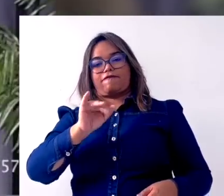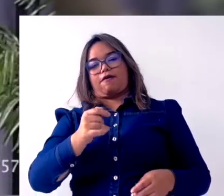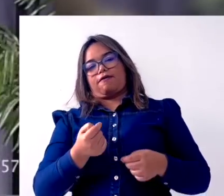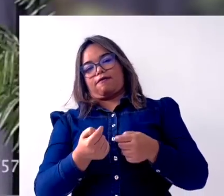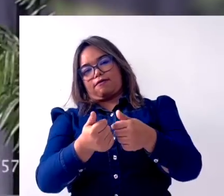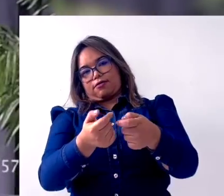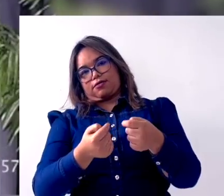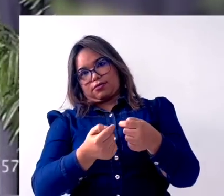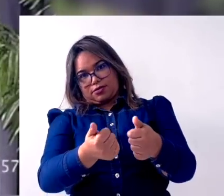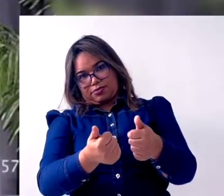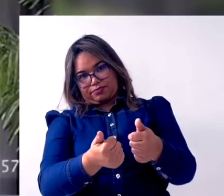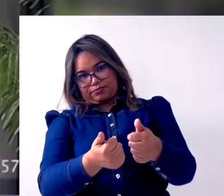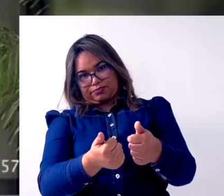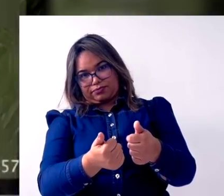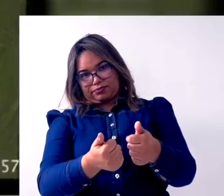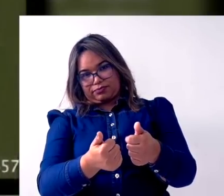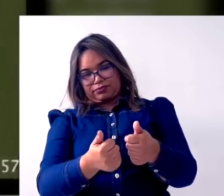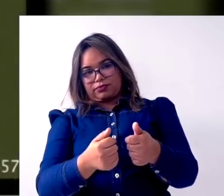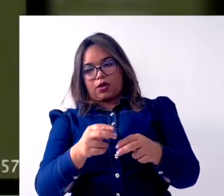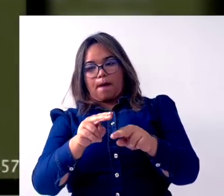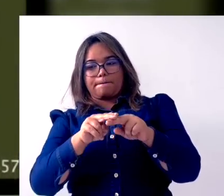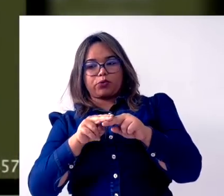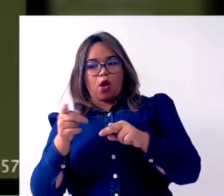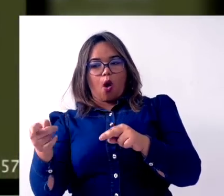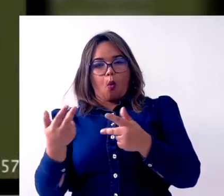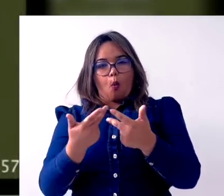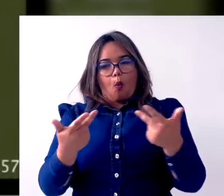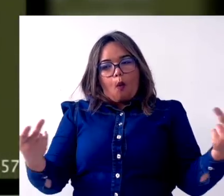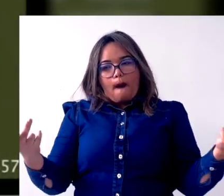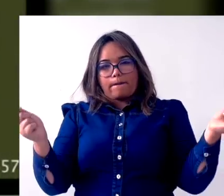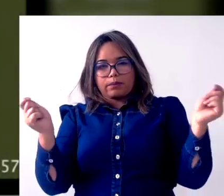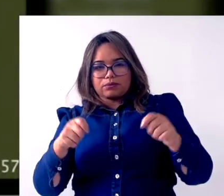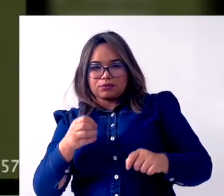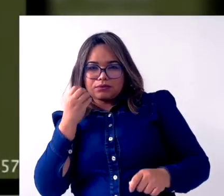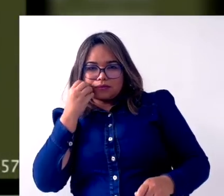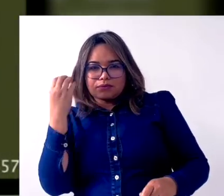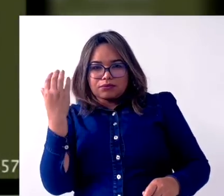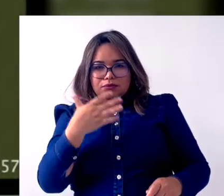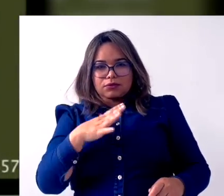isso, por causa dos sinais que lhes foram concedidos fazer